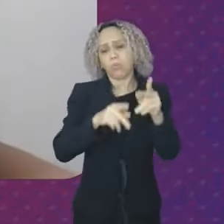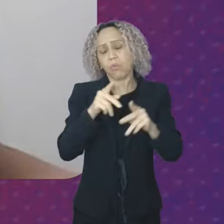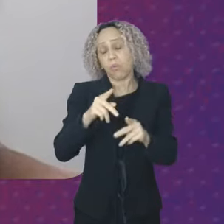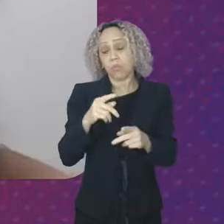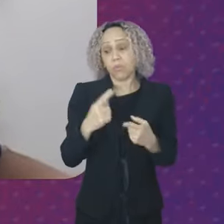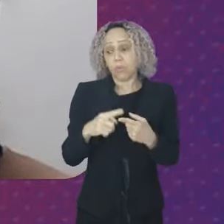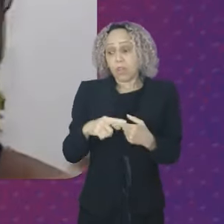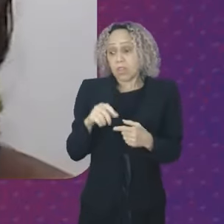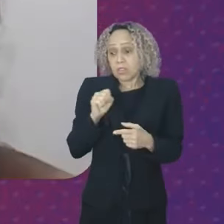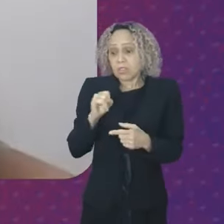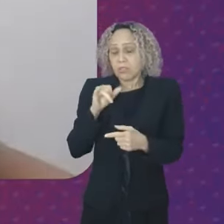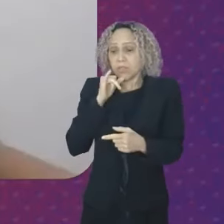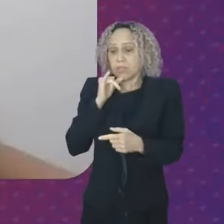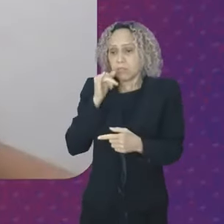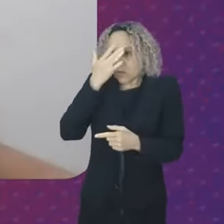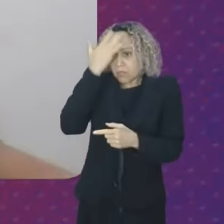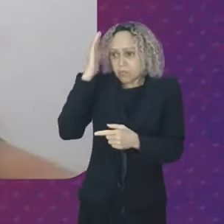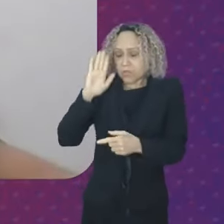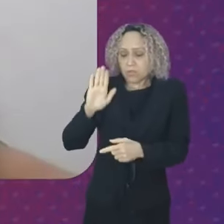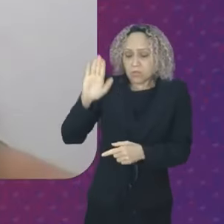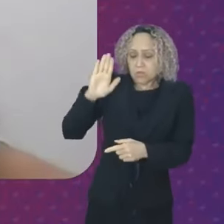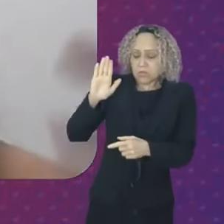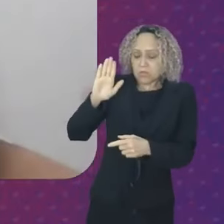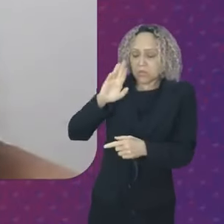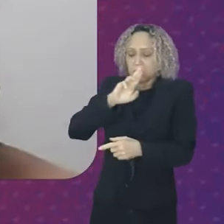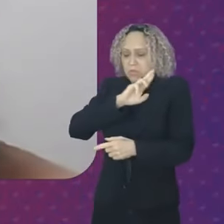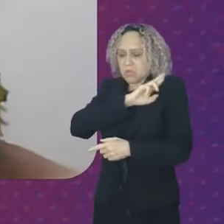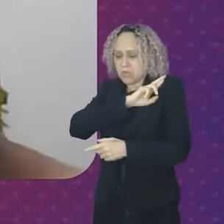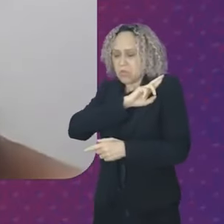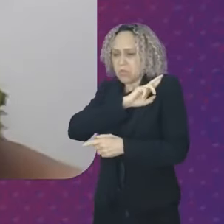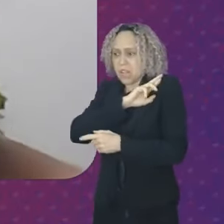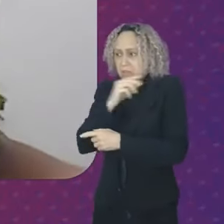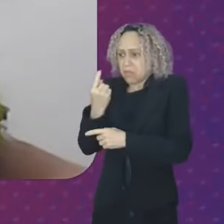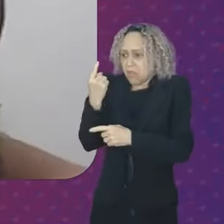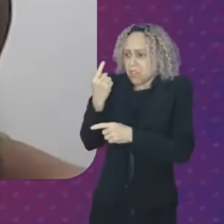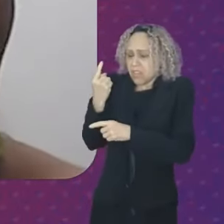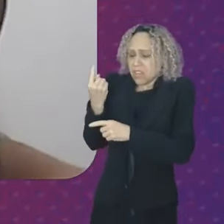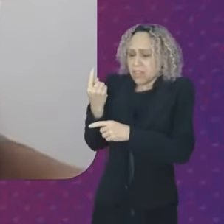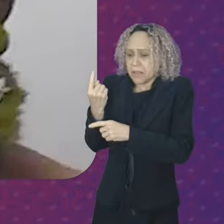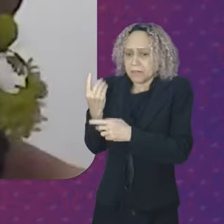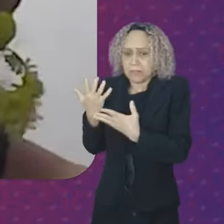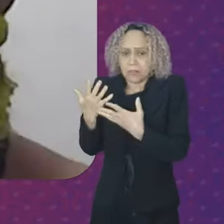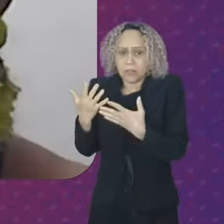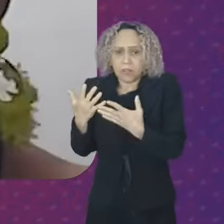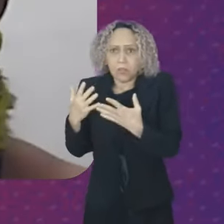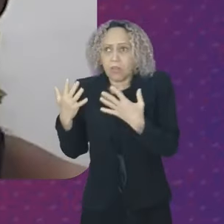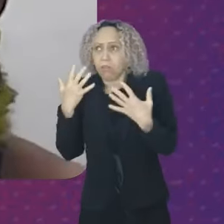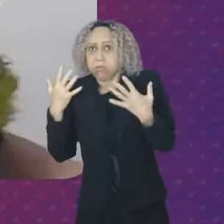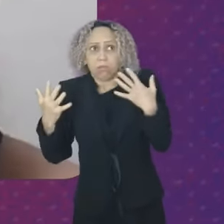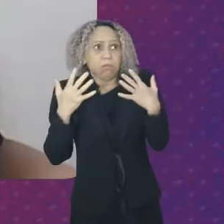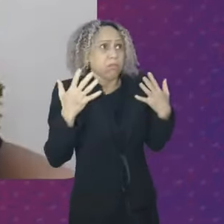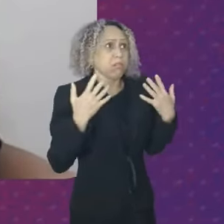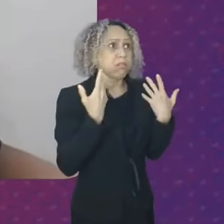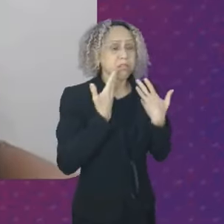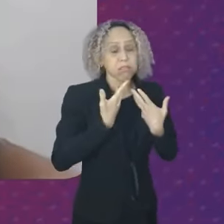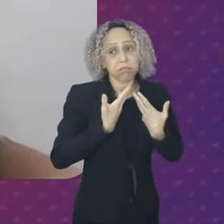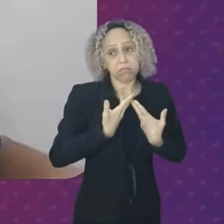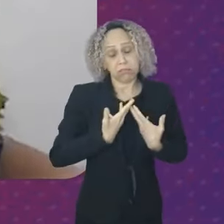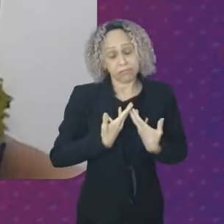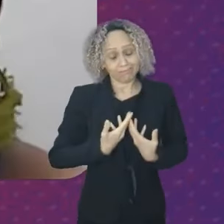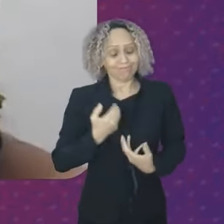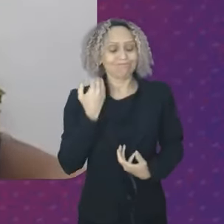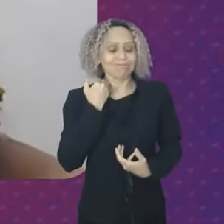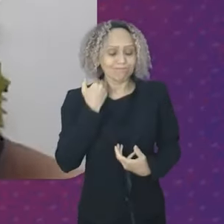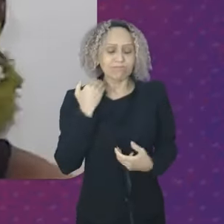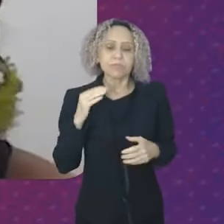transparece. Então, se você chega na reta final de campanha, principalmente para as candidaturas proporcionais, né,